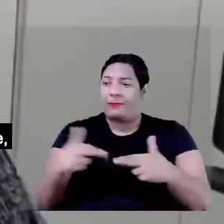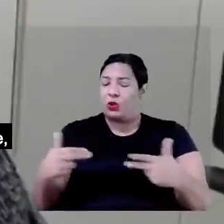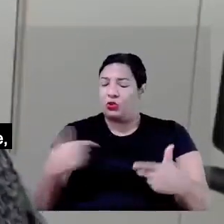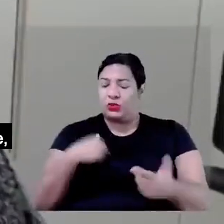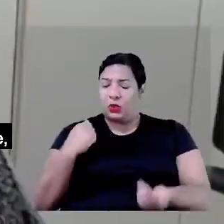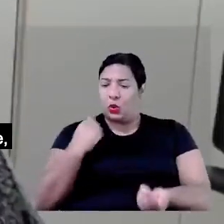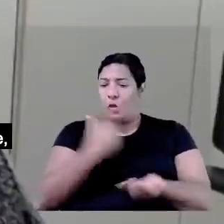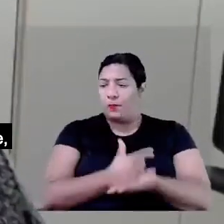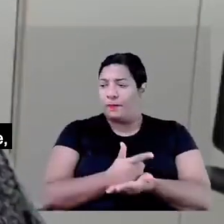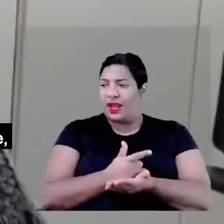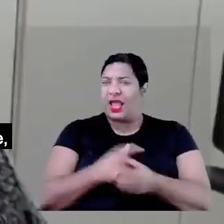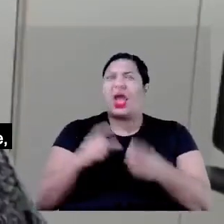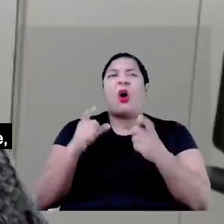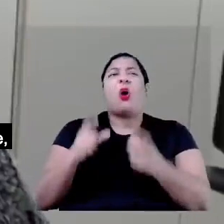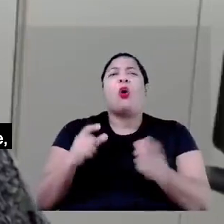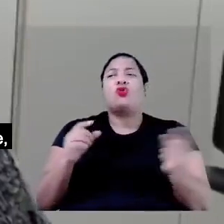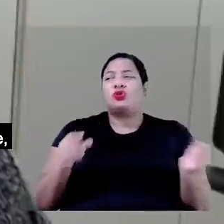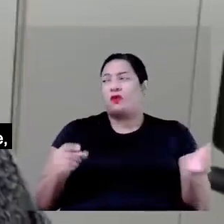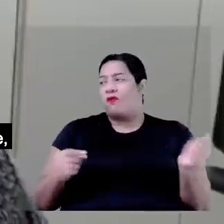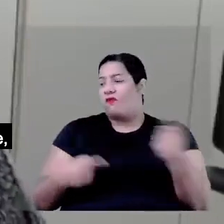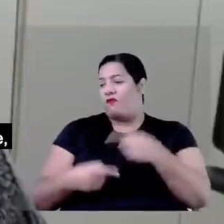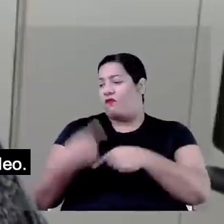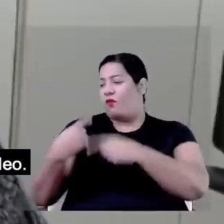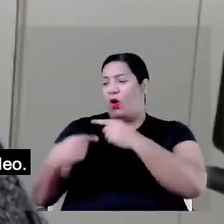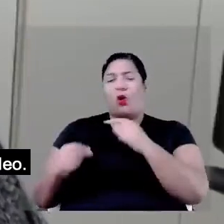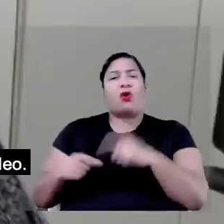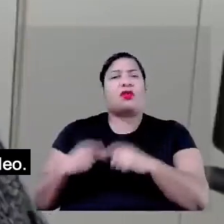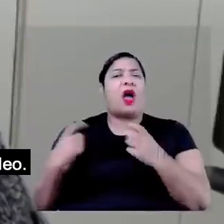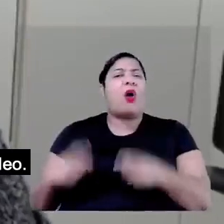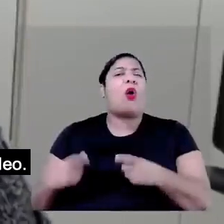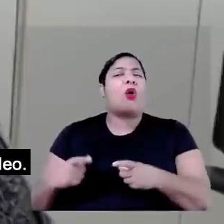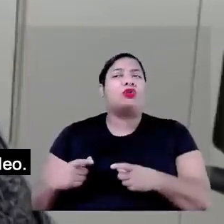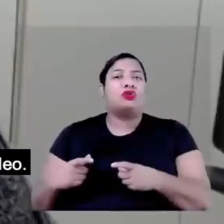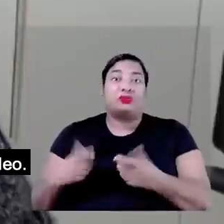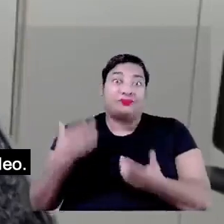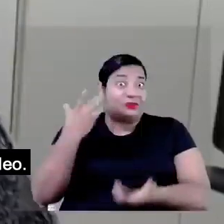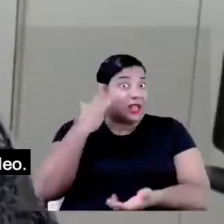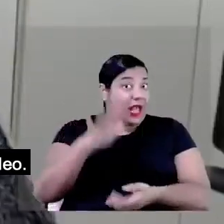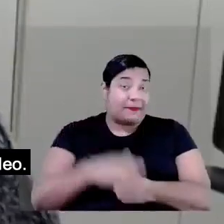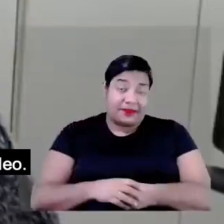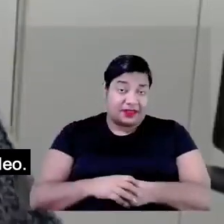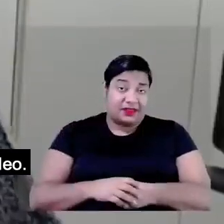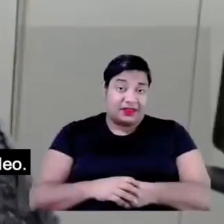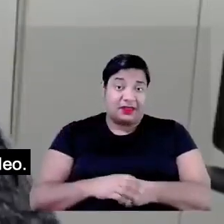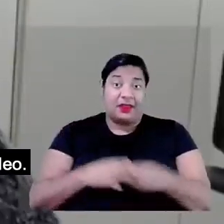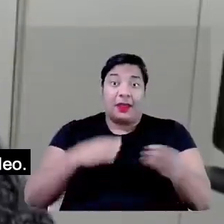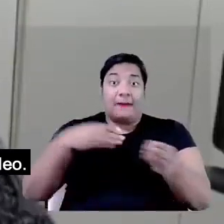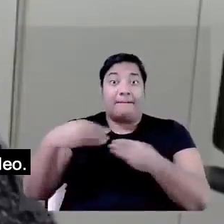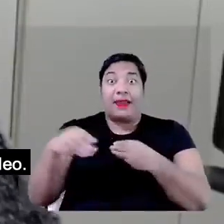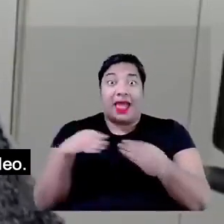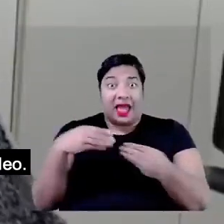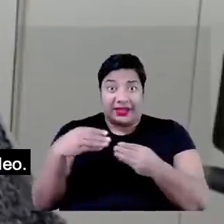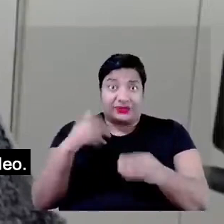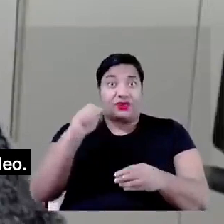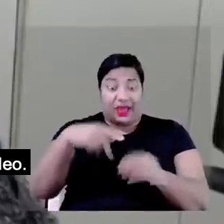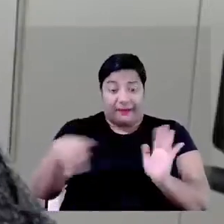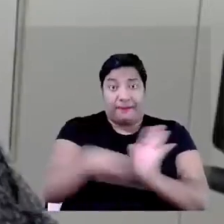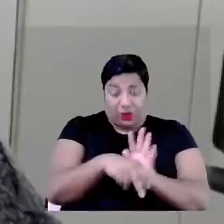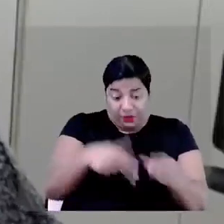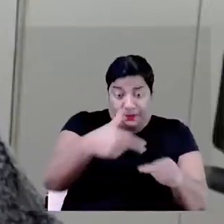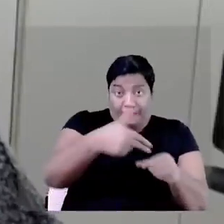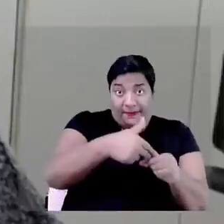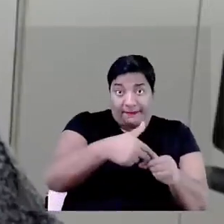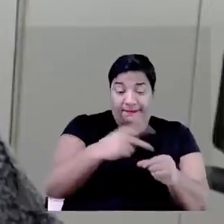gente consome, aquilo que a gente utiliza no nosso dia a dia. Muita gente não sabe que plástico vem de petróleo, né? É um subproduto do